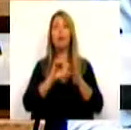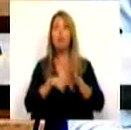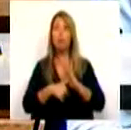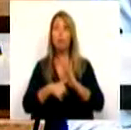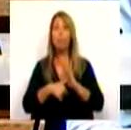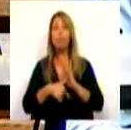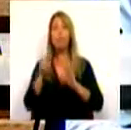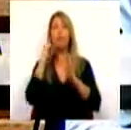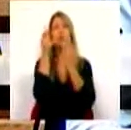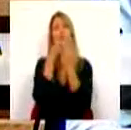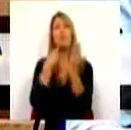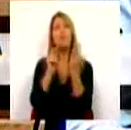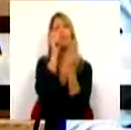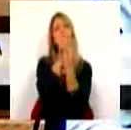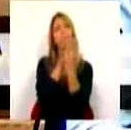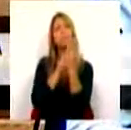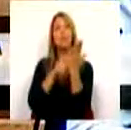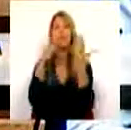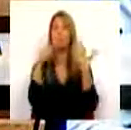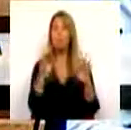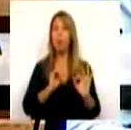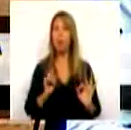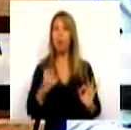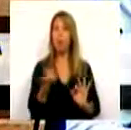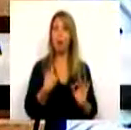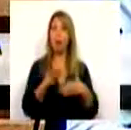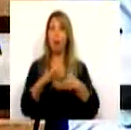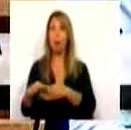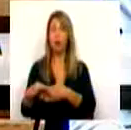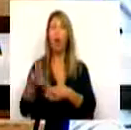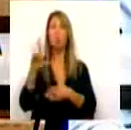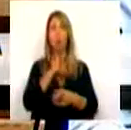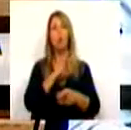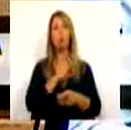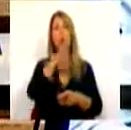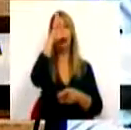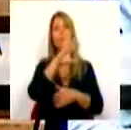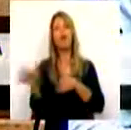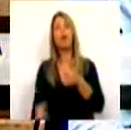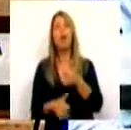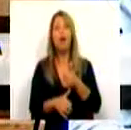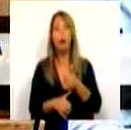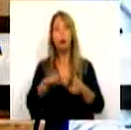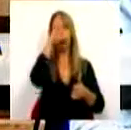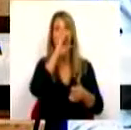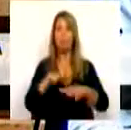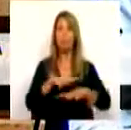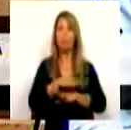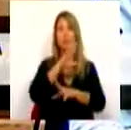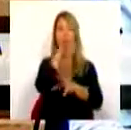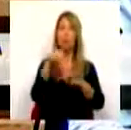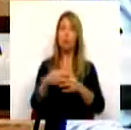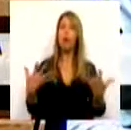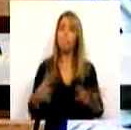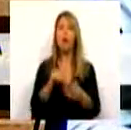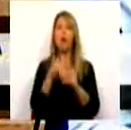cadastro simplificado tem, não liderado por nós, mas sim pelo Sr. Ministro Adjunto, agora Ministro da Administração Interna, mas tem, de facto, uma componente muito